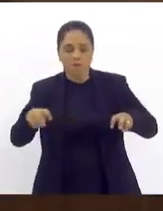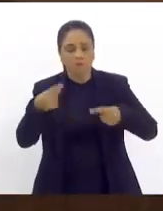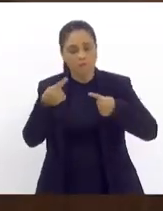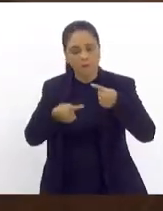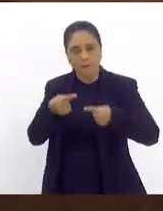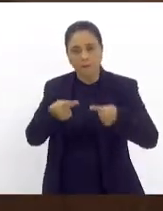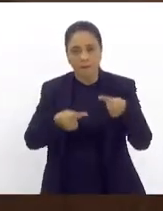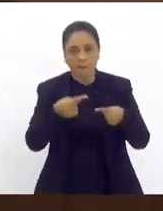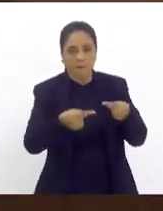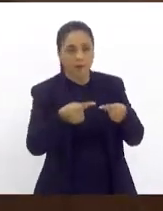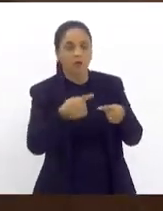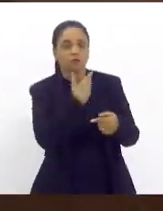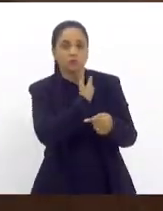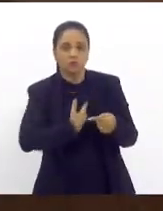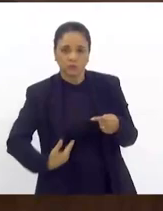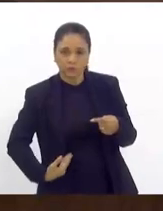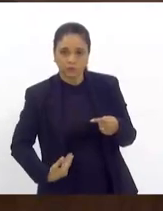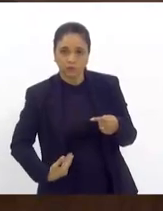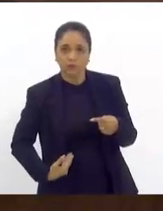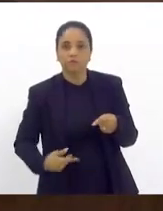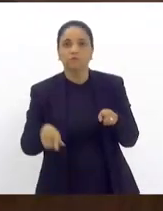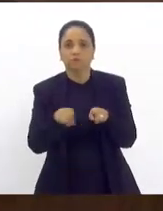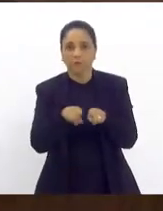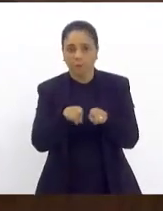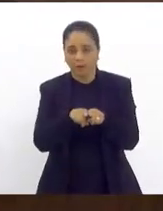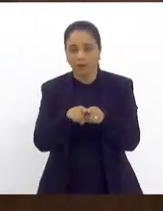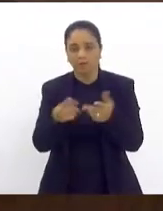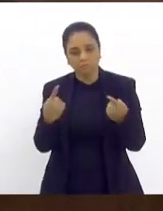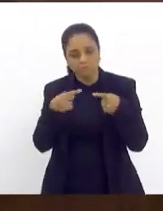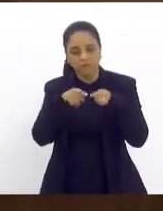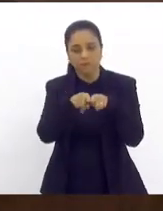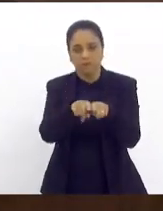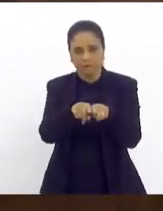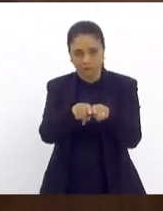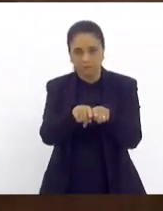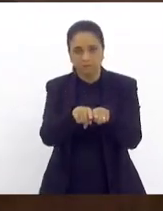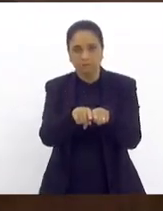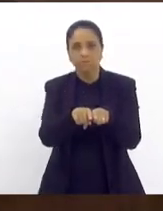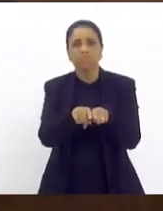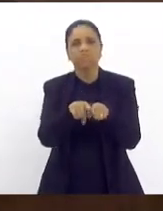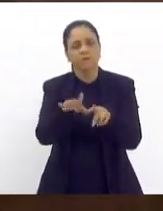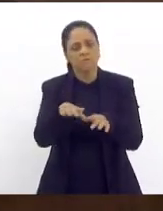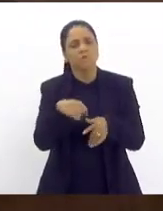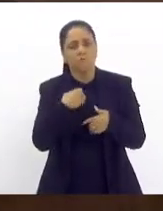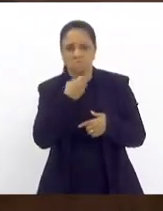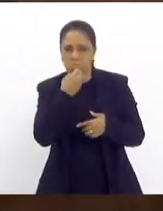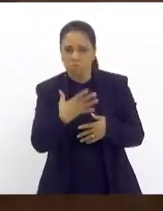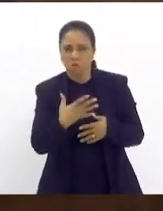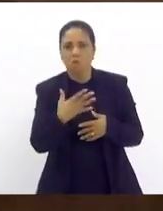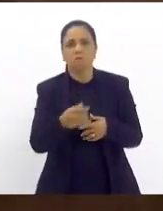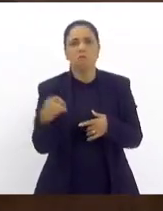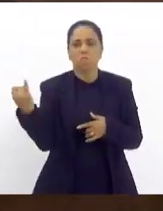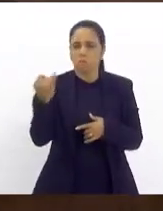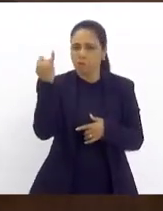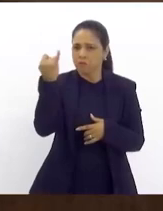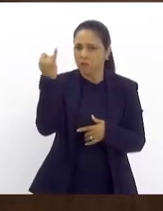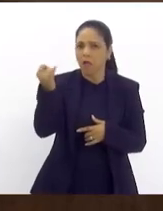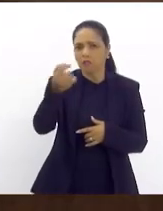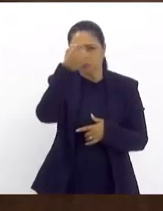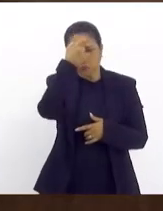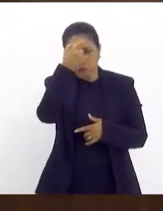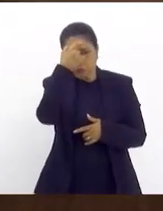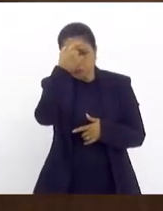com o governo Então acho que foi uma medida madura uma medida importante porque